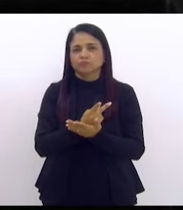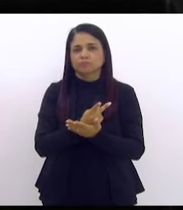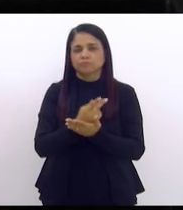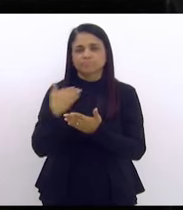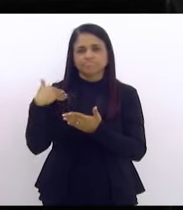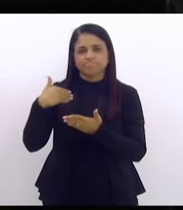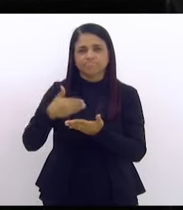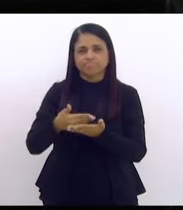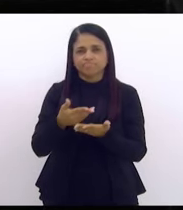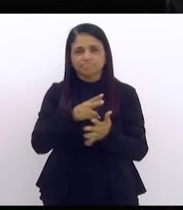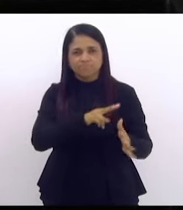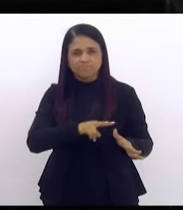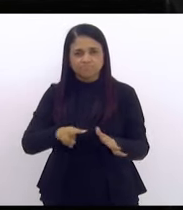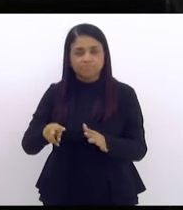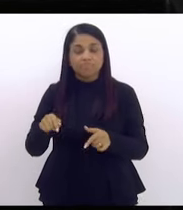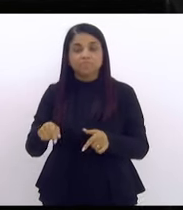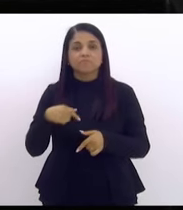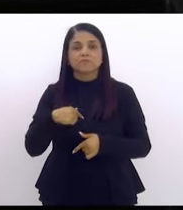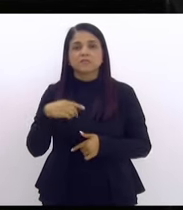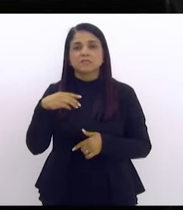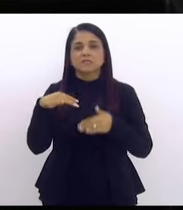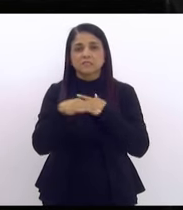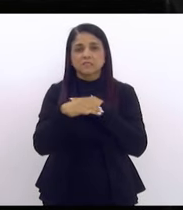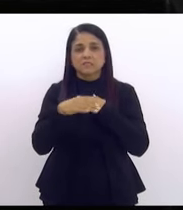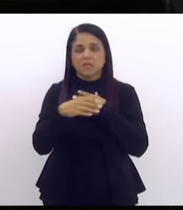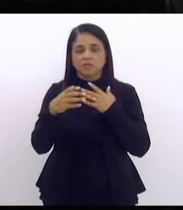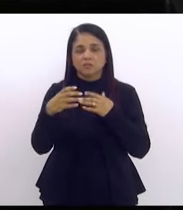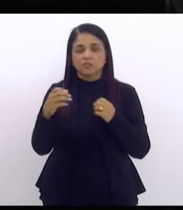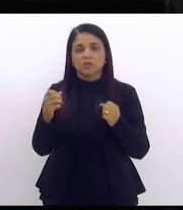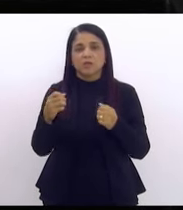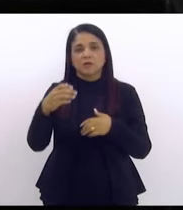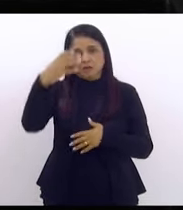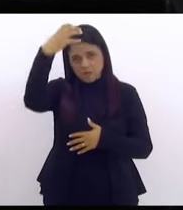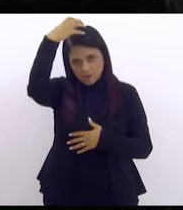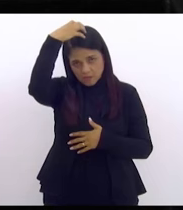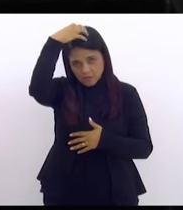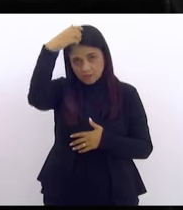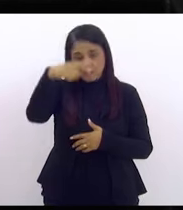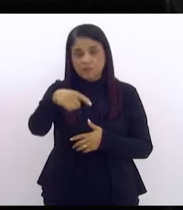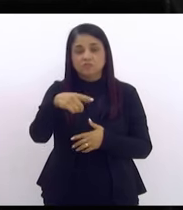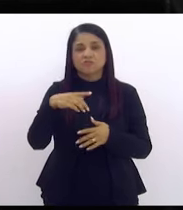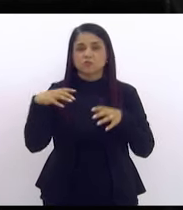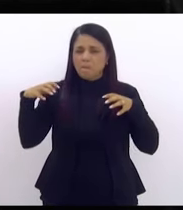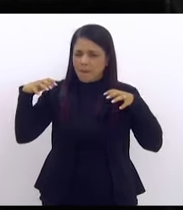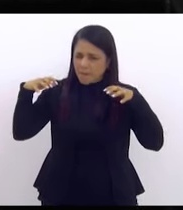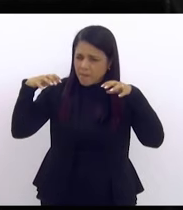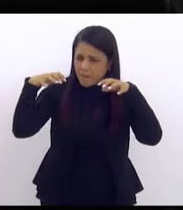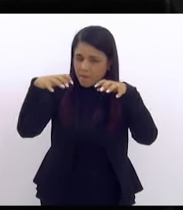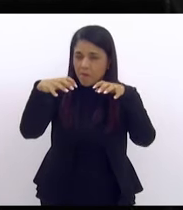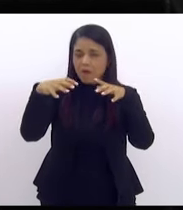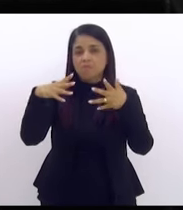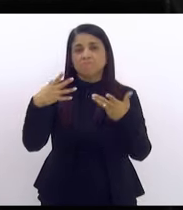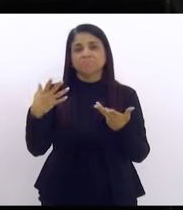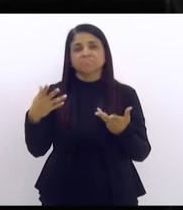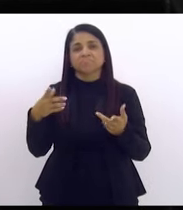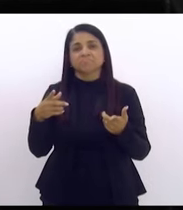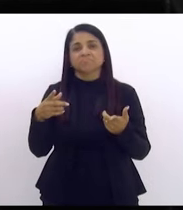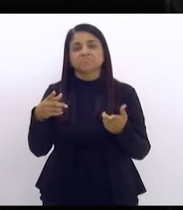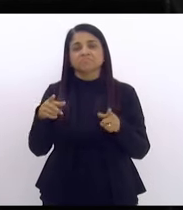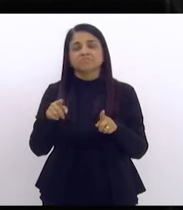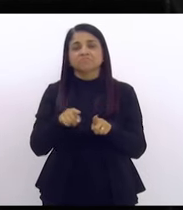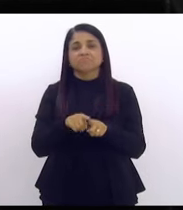minha cidade, em Angra dos Reis, que mais uma vez foi acometida pelas fortes chuvas, dessa vez atingindo